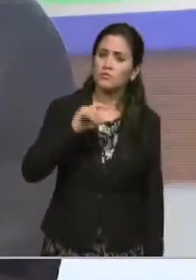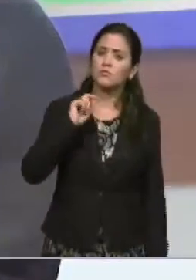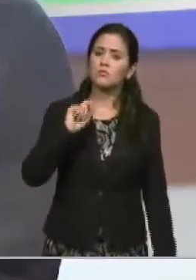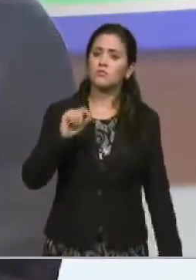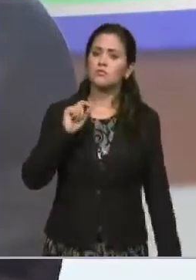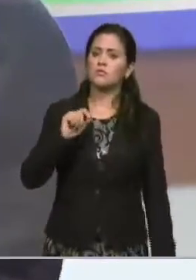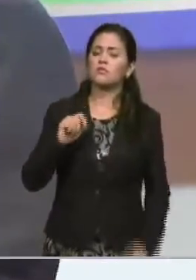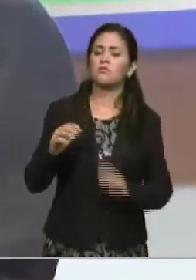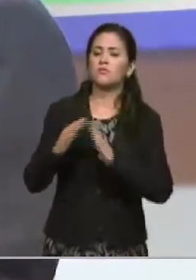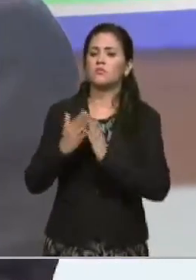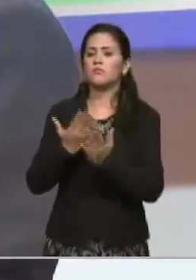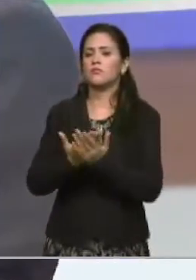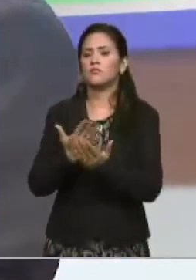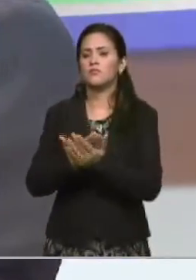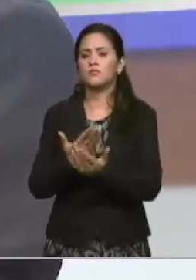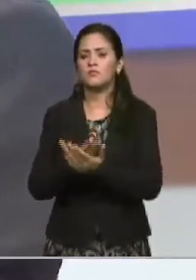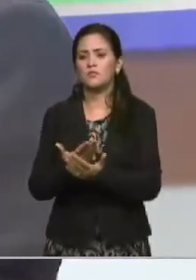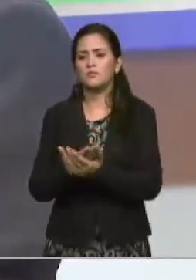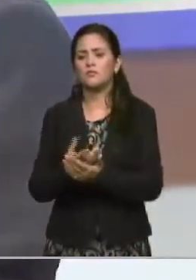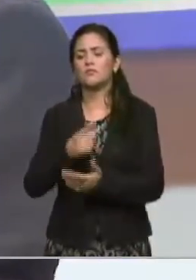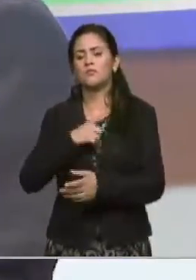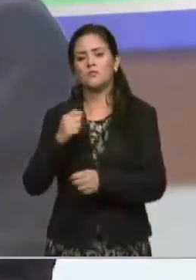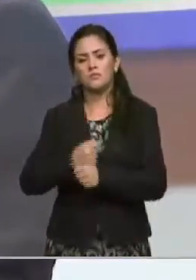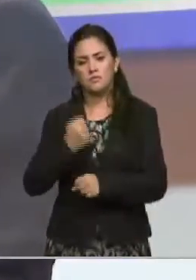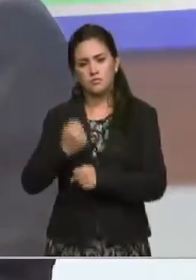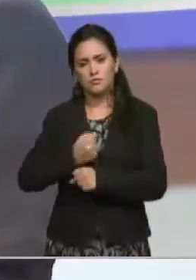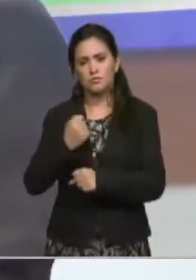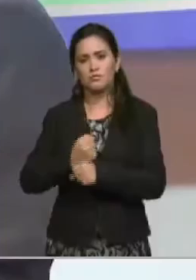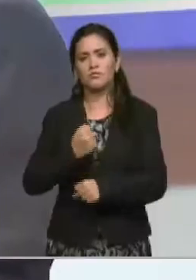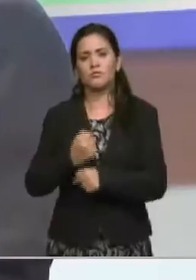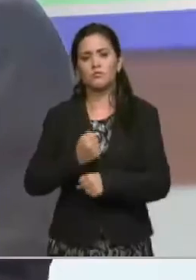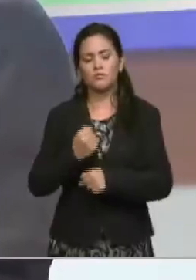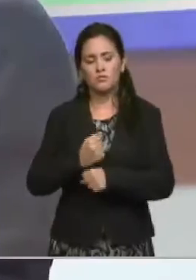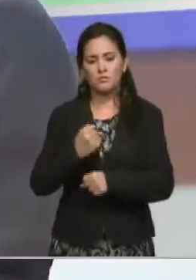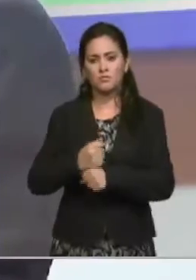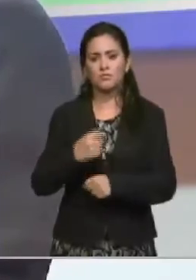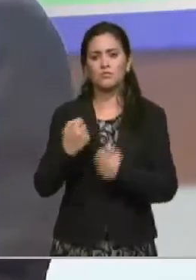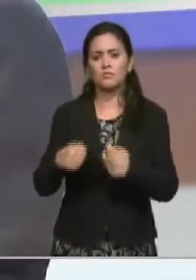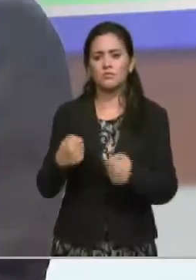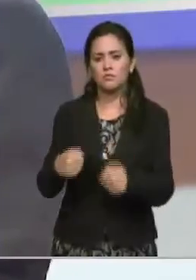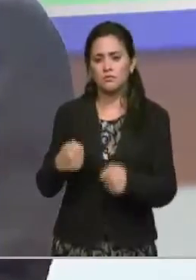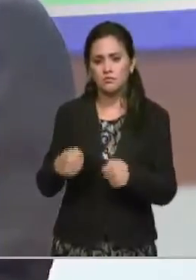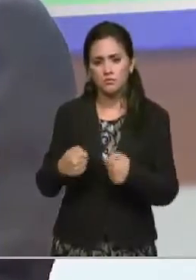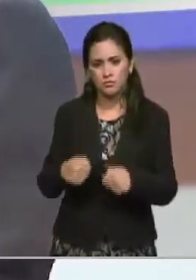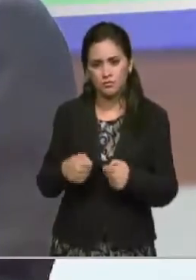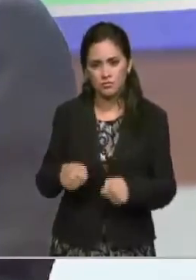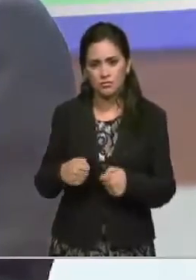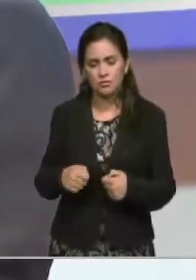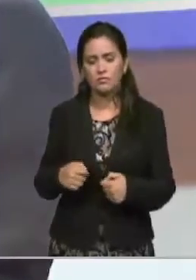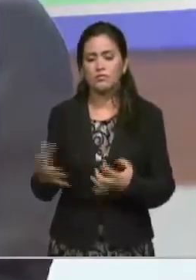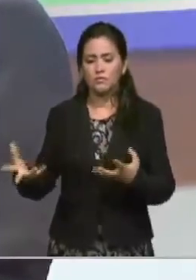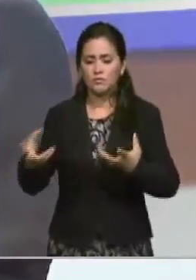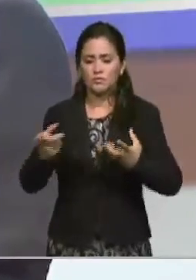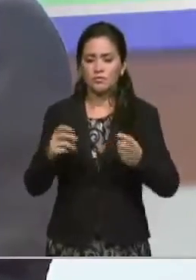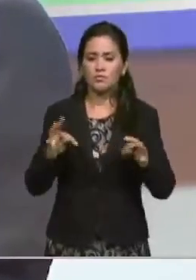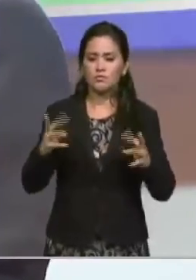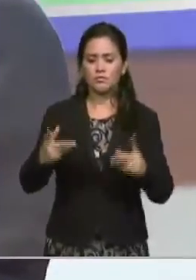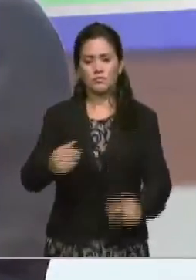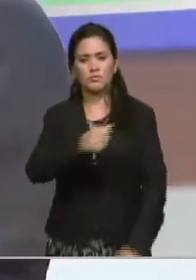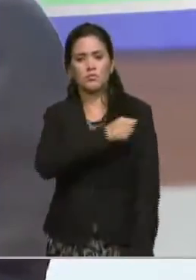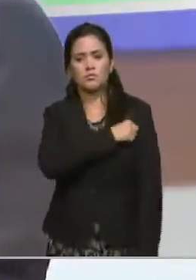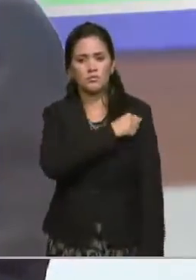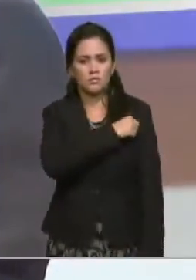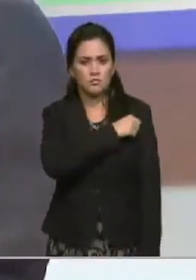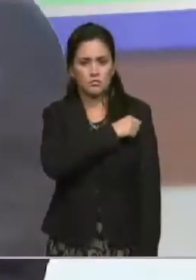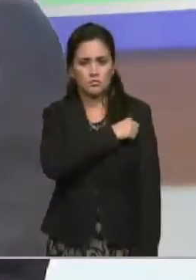escola receberá reformas necessárias para receber todos os alunos como merecem,